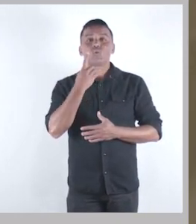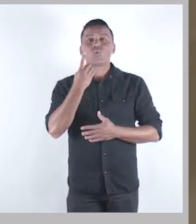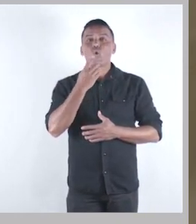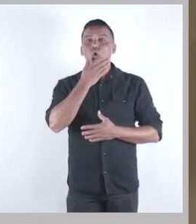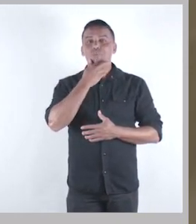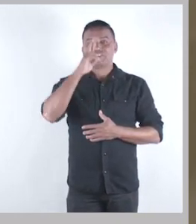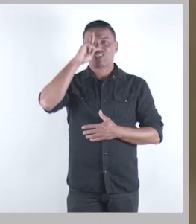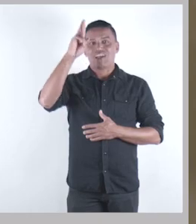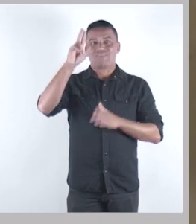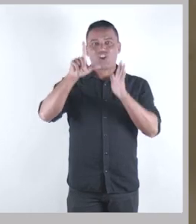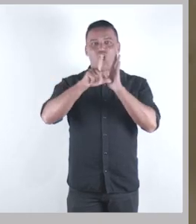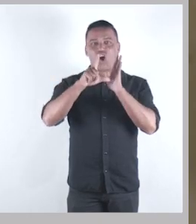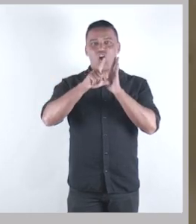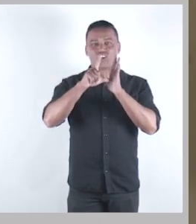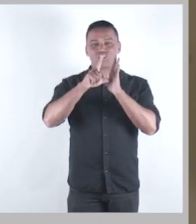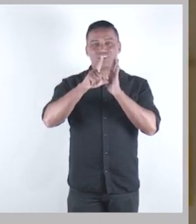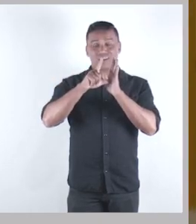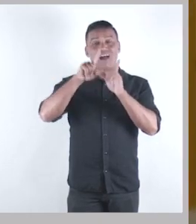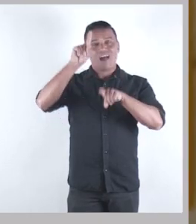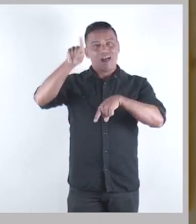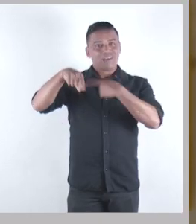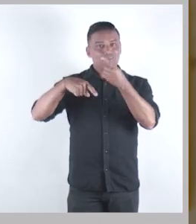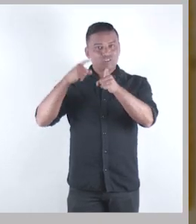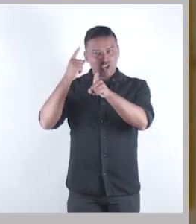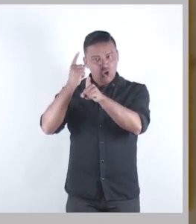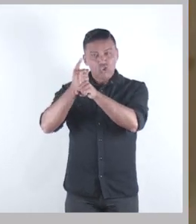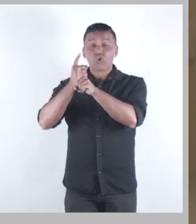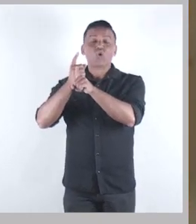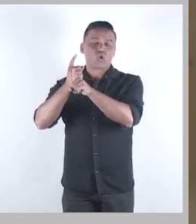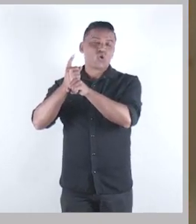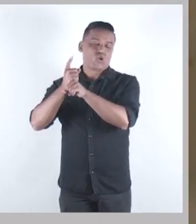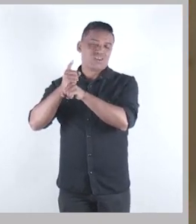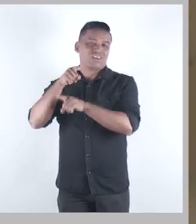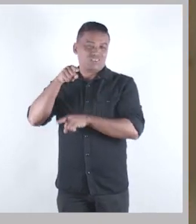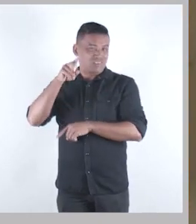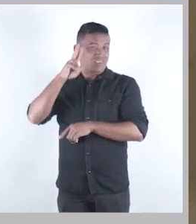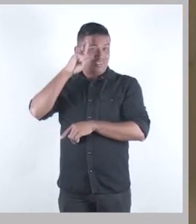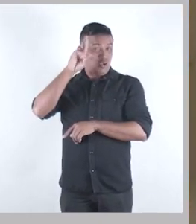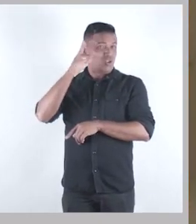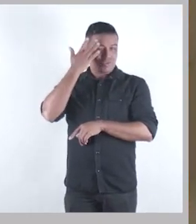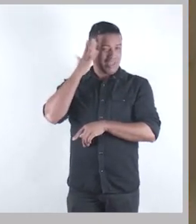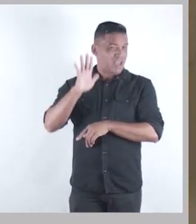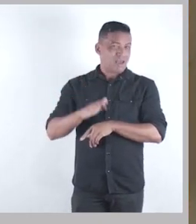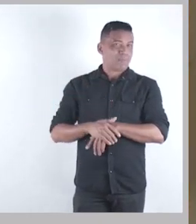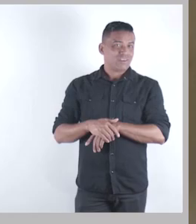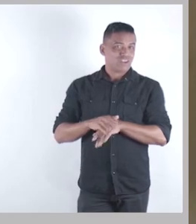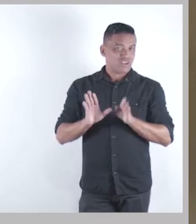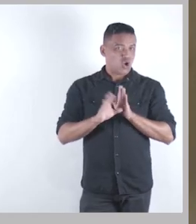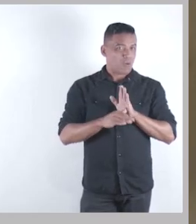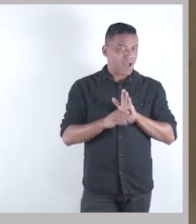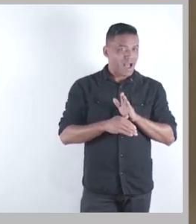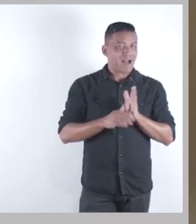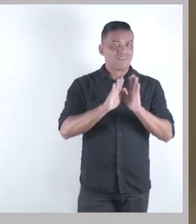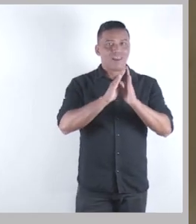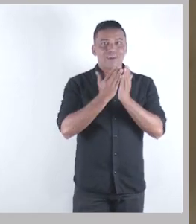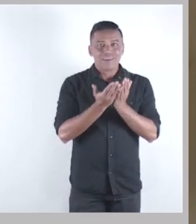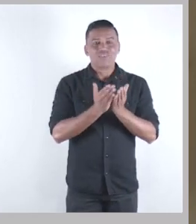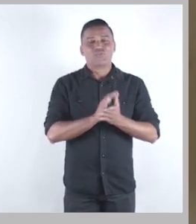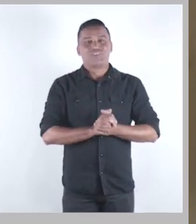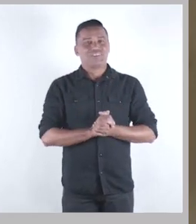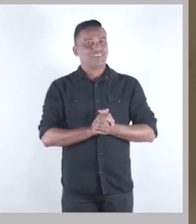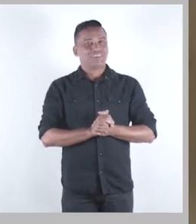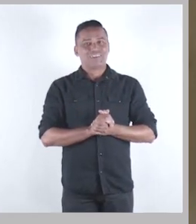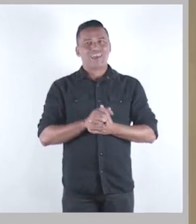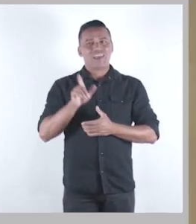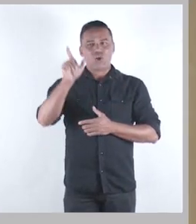mais tarde encontramos com ele, nós contamos essa história. Não, o senhor não sabe, a gente tirava livro da sua livraria. E ele, na maior tranquilidade,